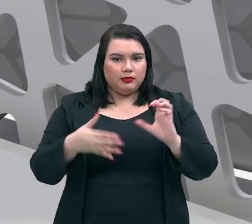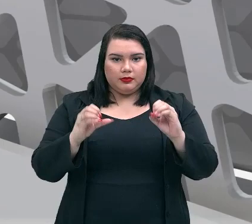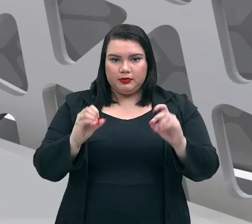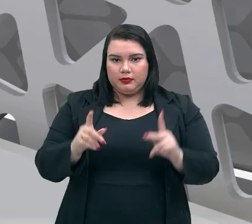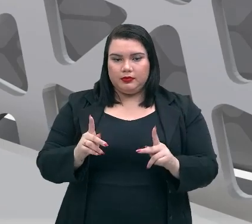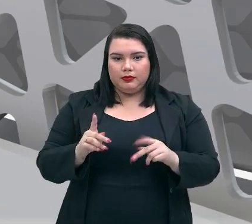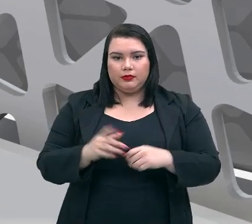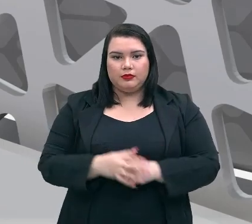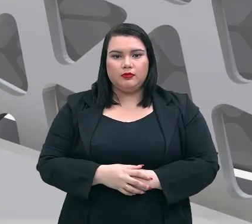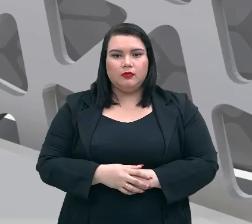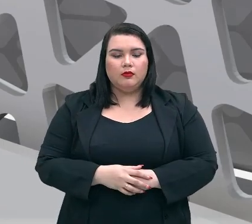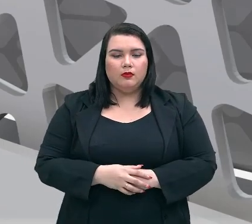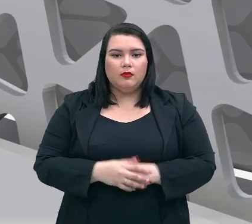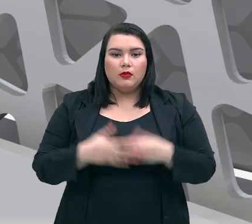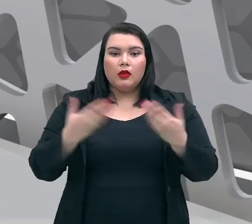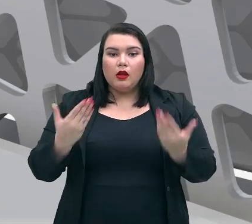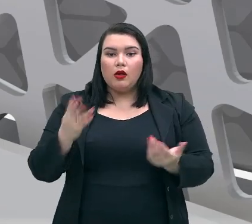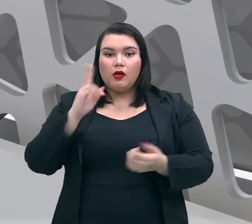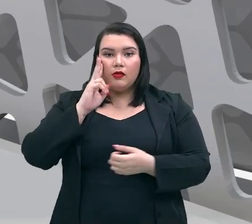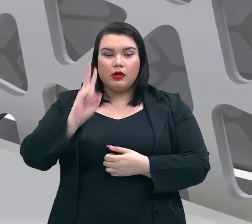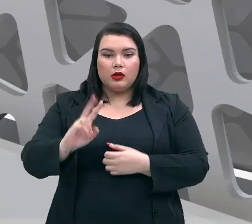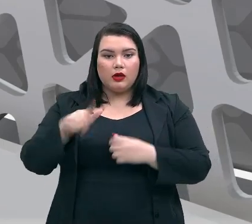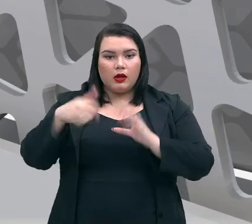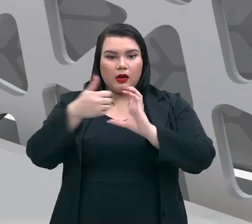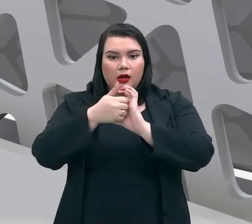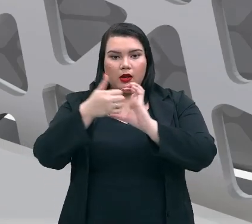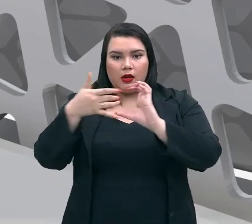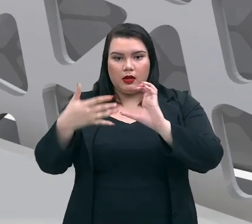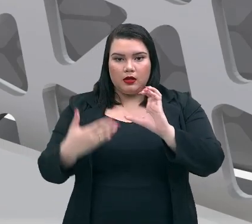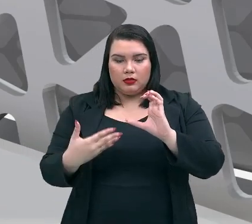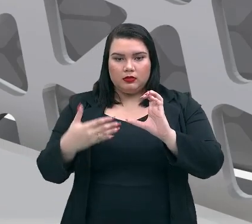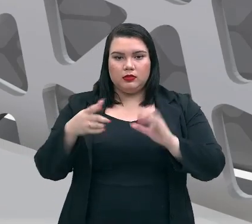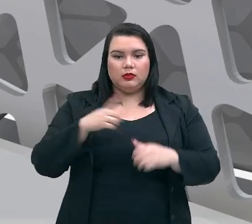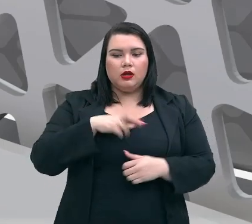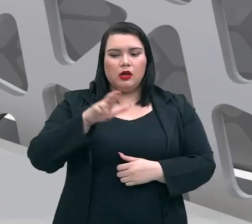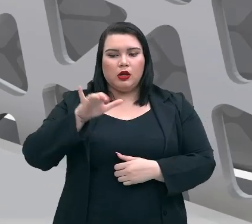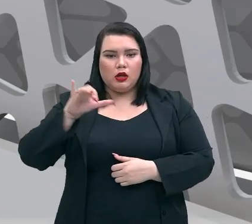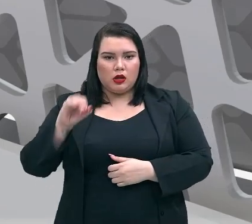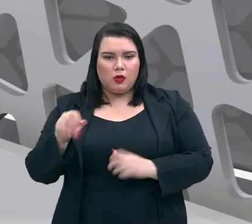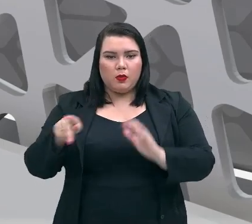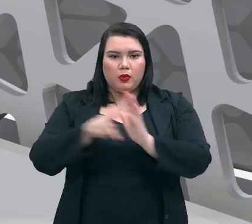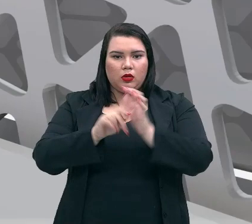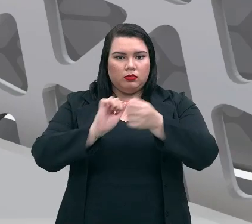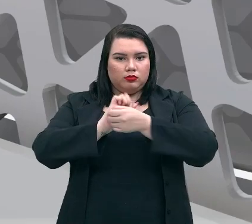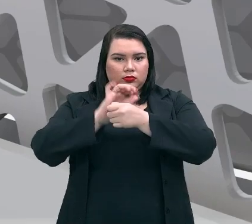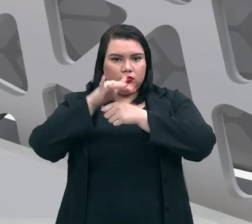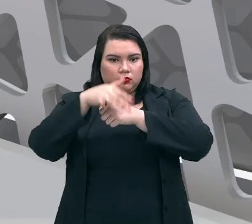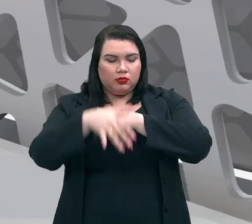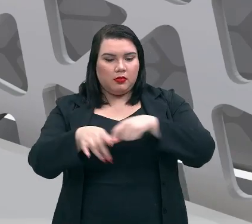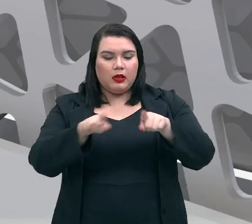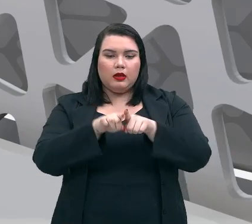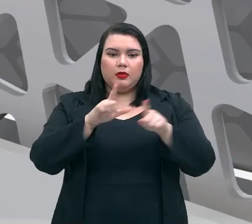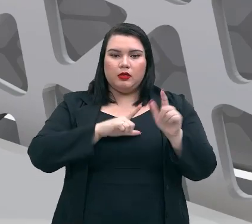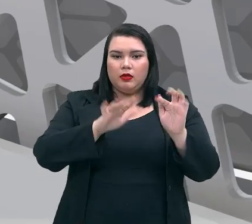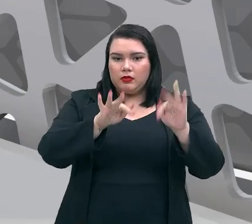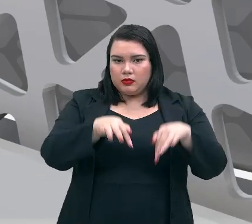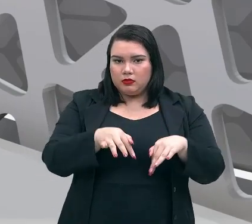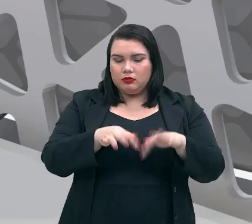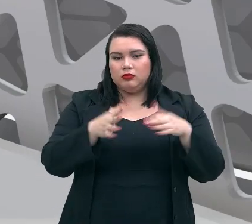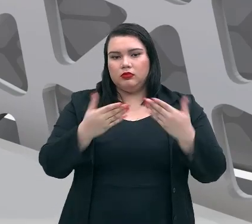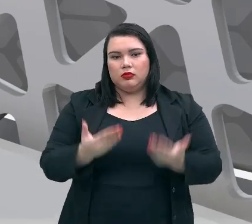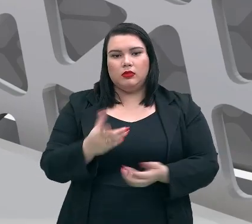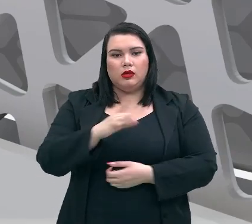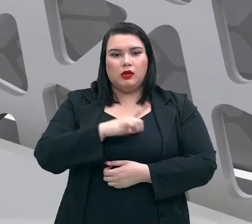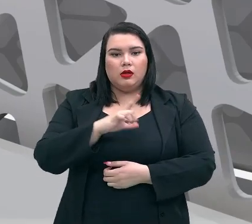tá? Quando a gente observa essas características, o rio ele vai ter uma nascente, mas ele também uma hora acaba, né? Então, a gente também